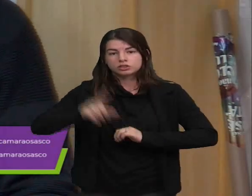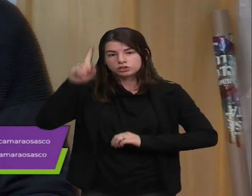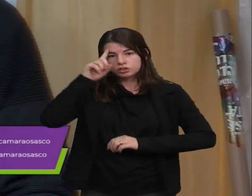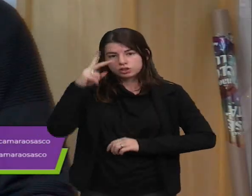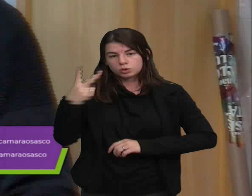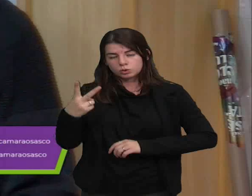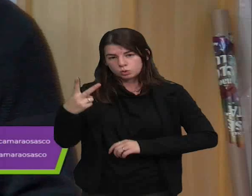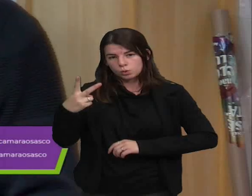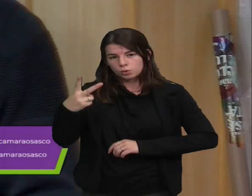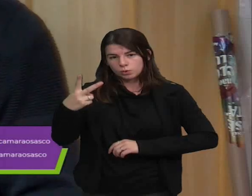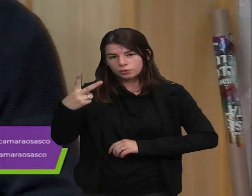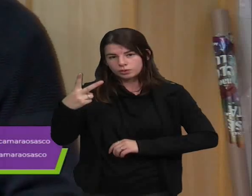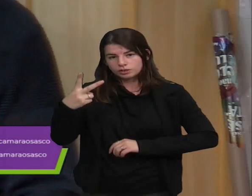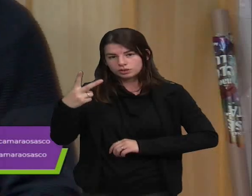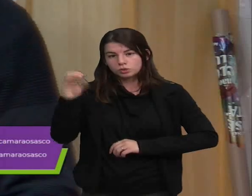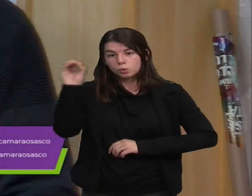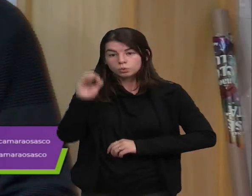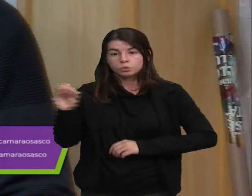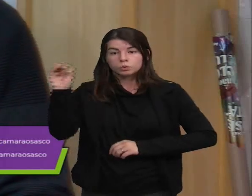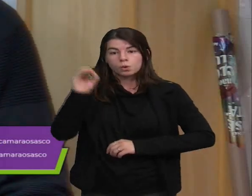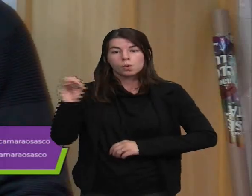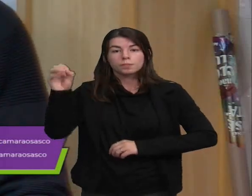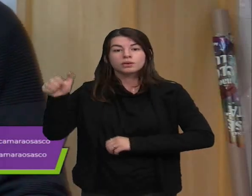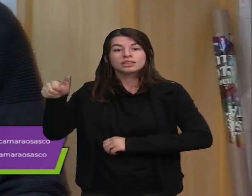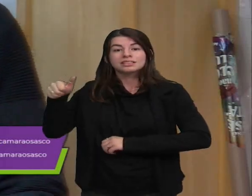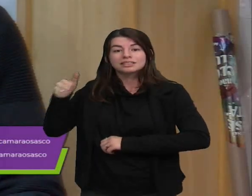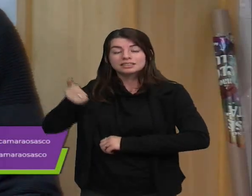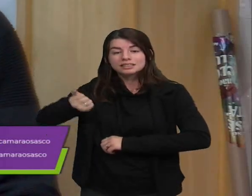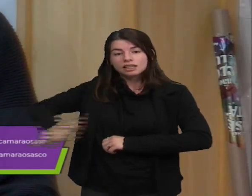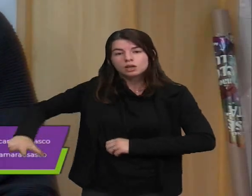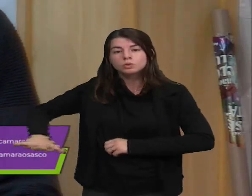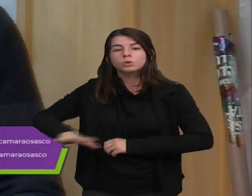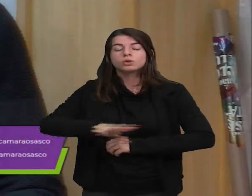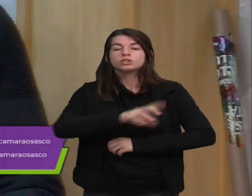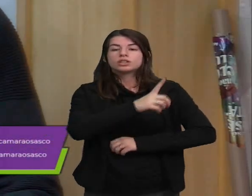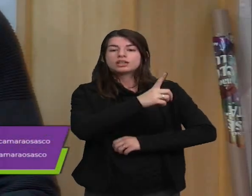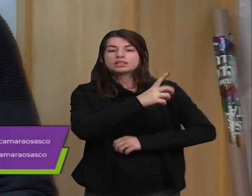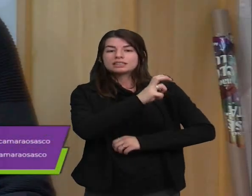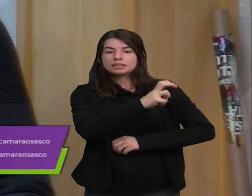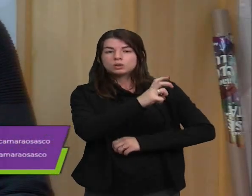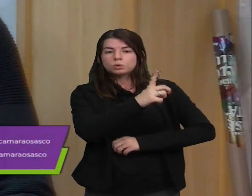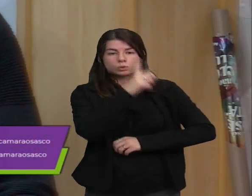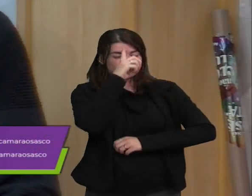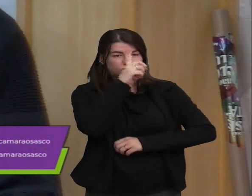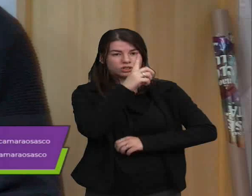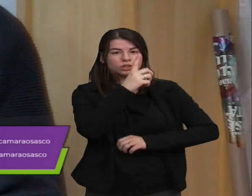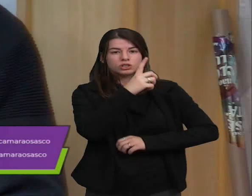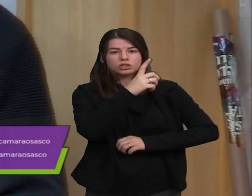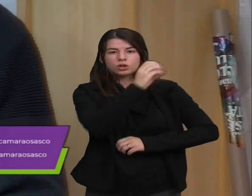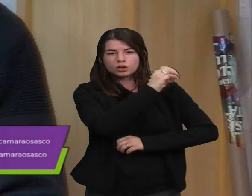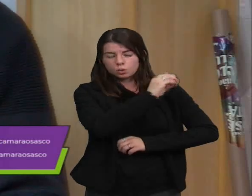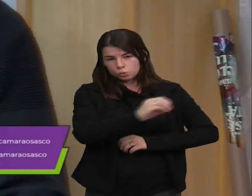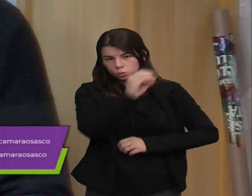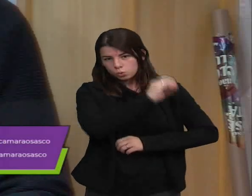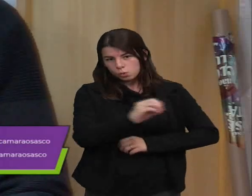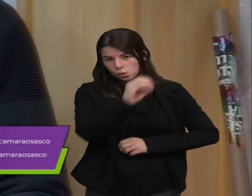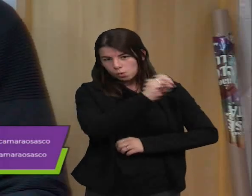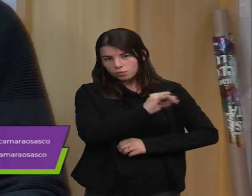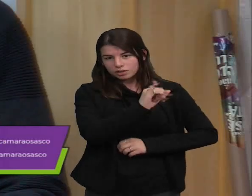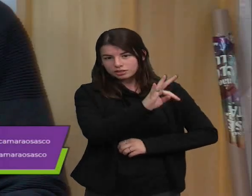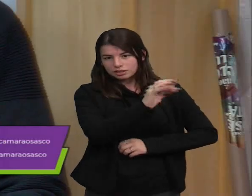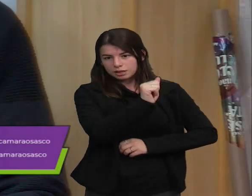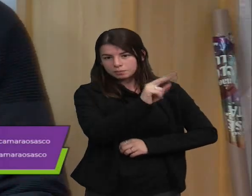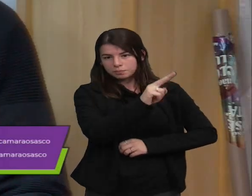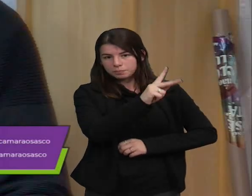2 do 10 é em Santos dia 5 do 10 é em Itapevi dia 10 do 10 em Registros dia